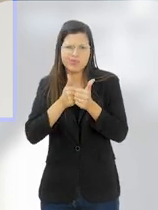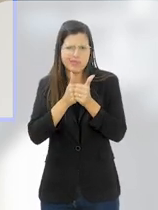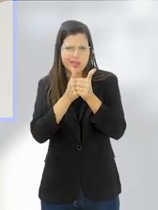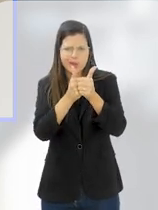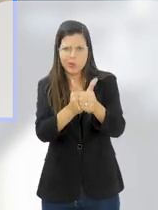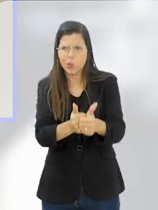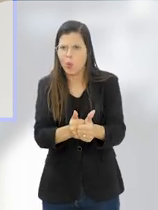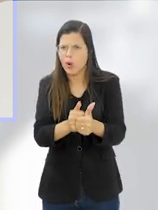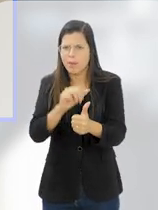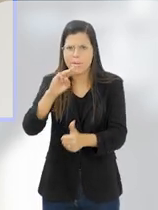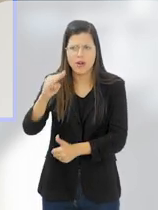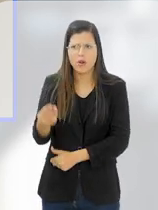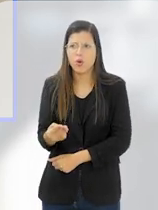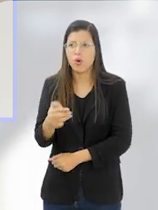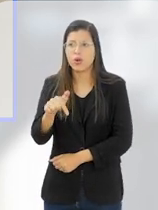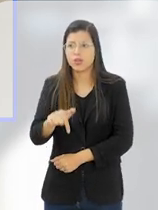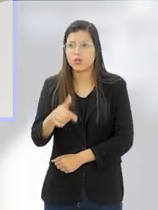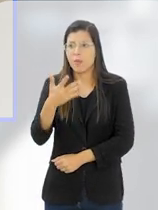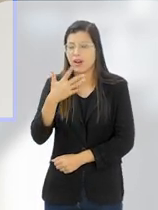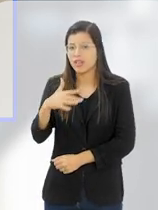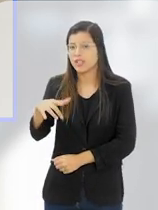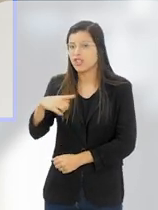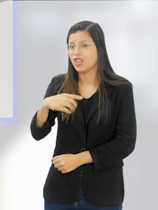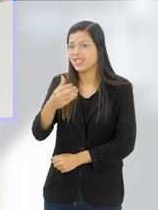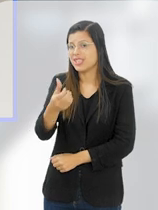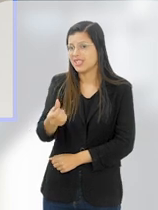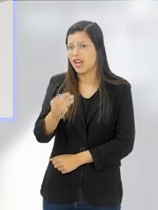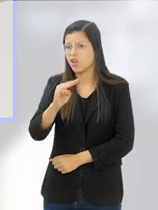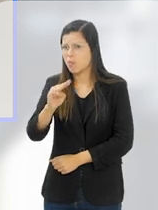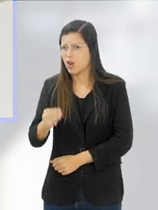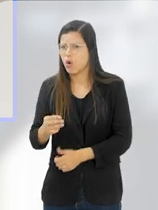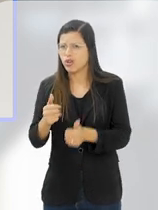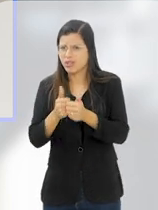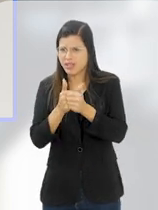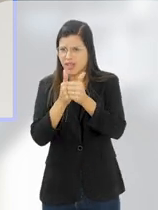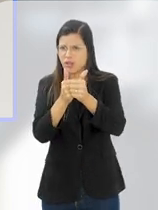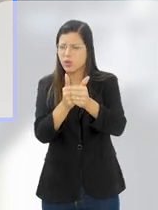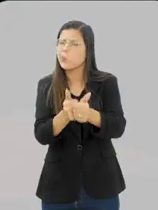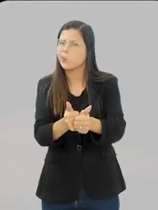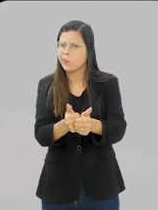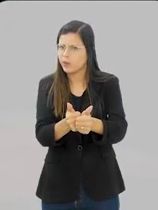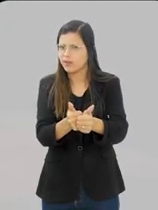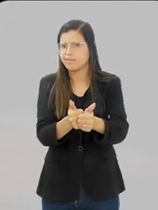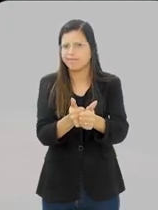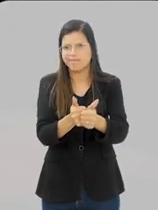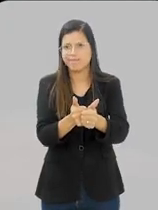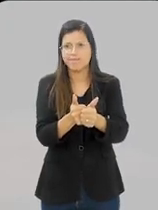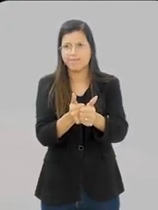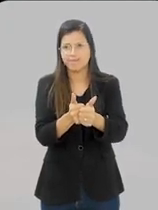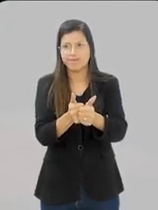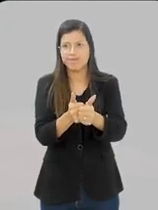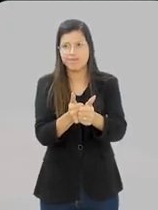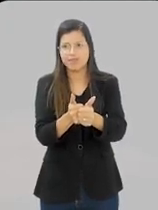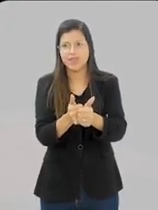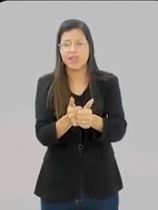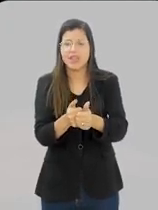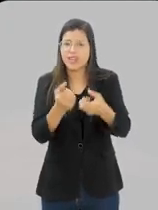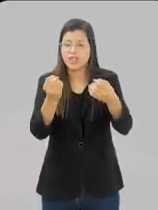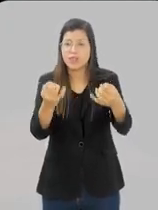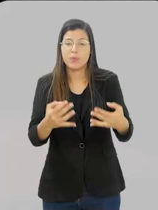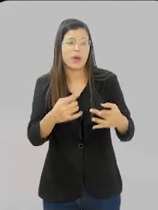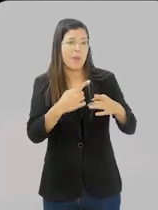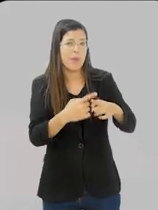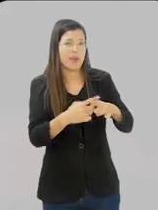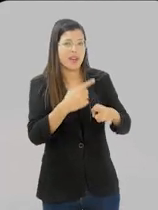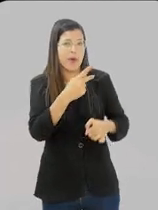propaganda do jogo do Tigrinho tinha 6 milhões de seguidores, não é isso? 6 milhões de seguidores. E aí Eu vi justifica crianças.